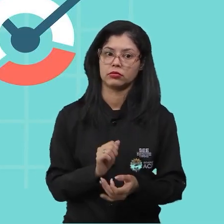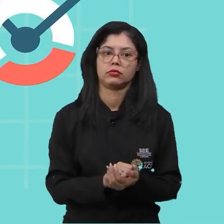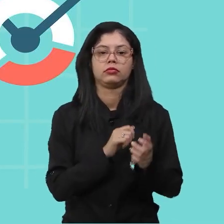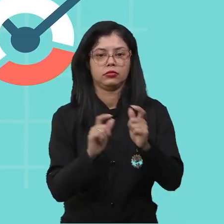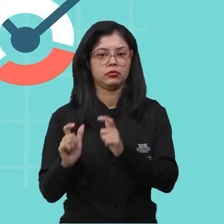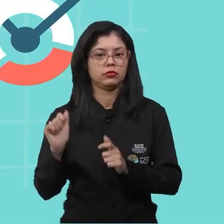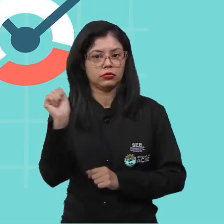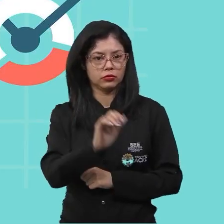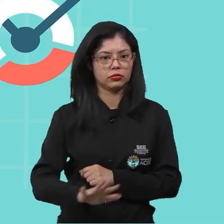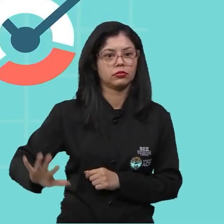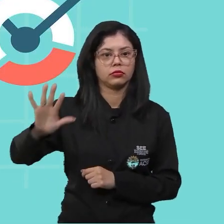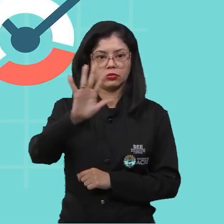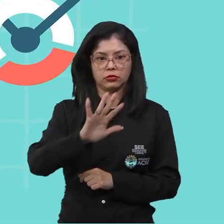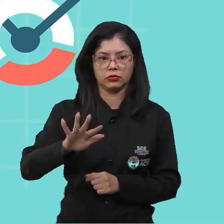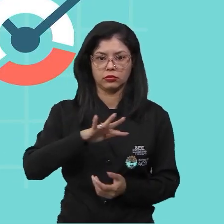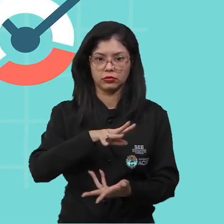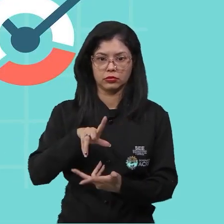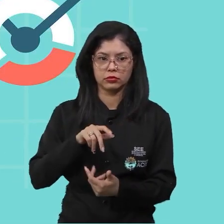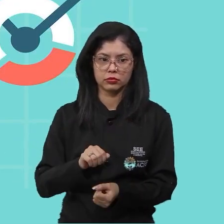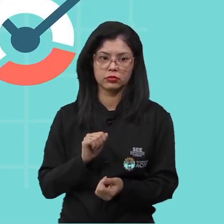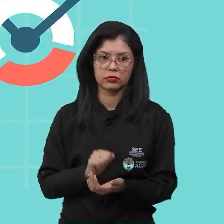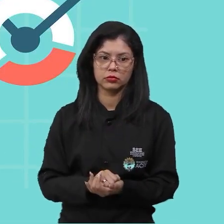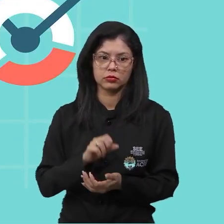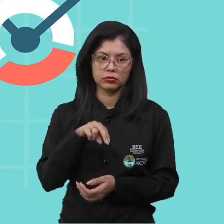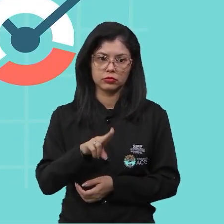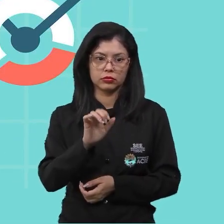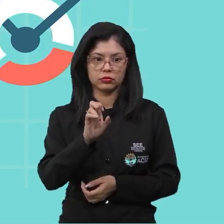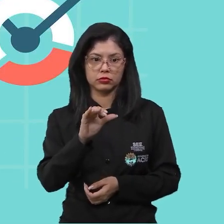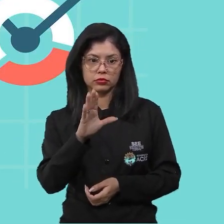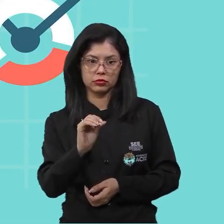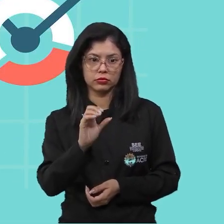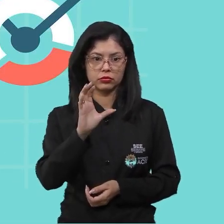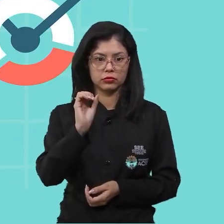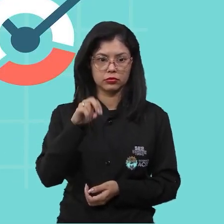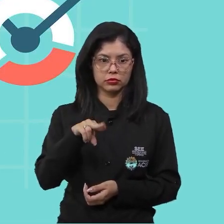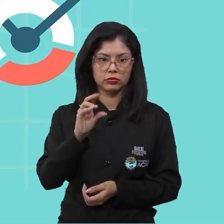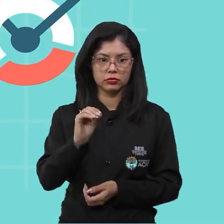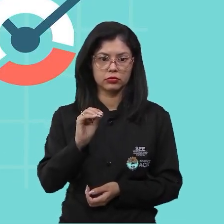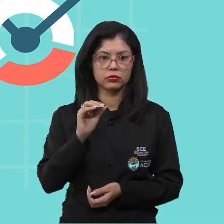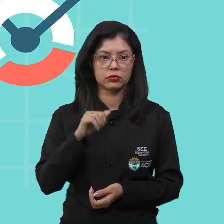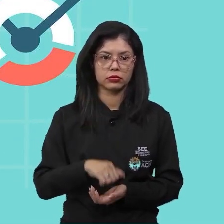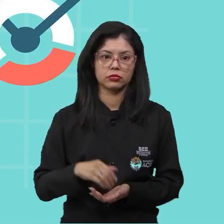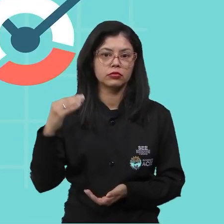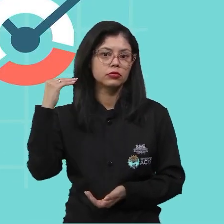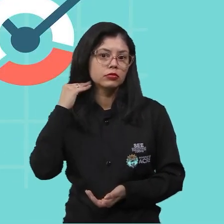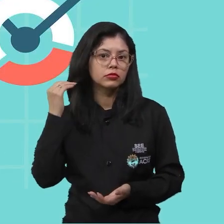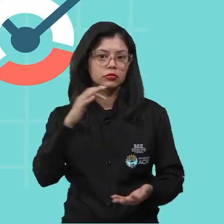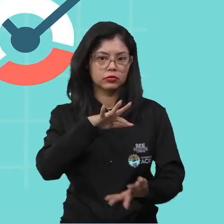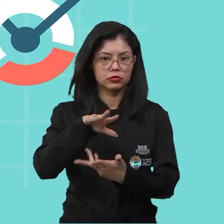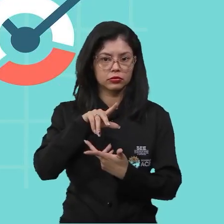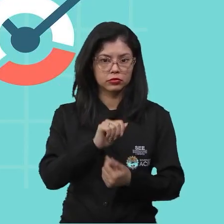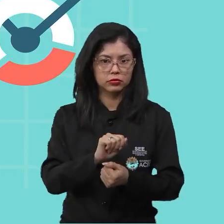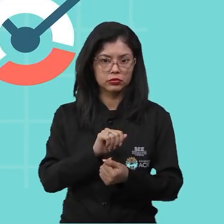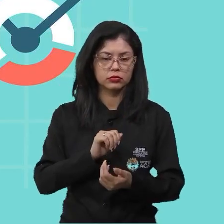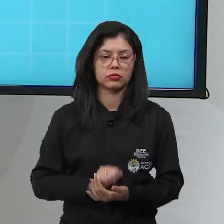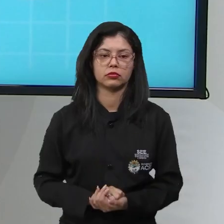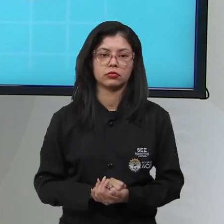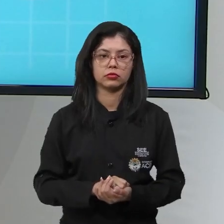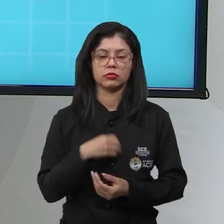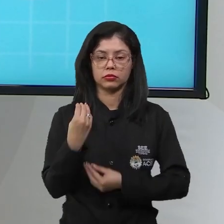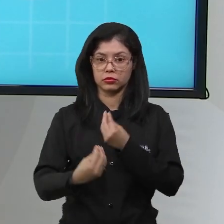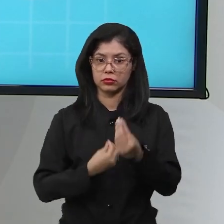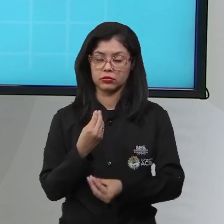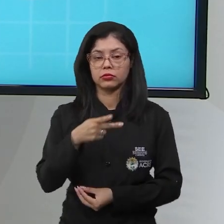âmbito mundial, no caso, a Unesco, a ONU e também o Banco Mundial. Como eu acabei